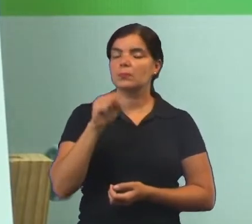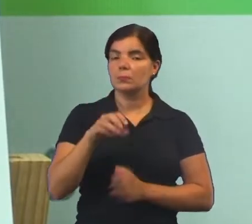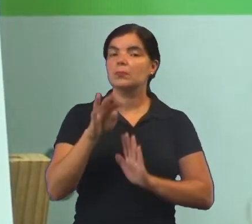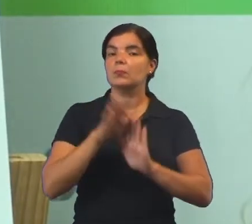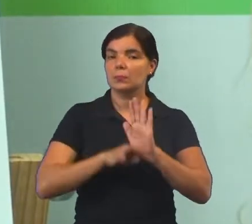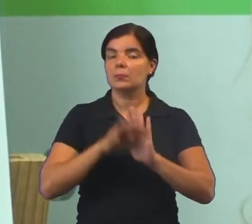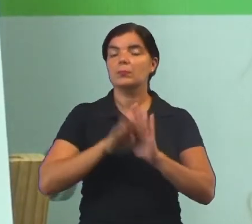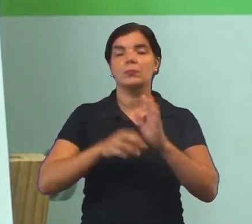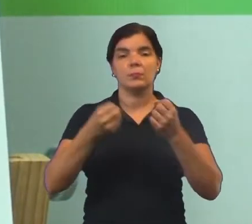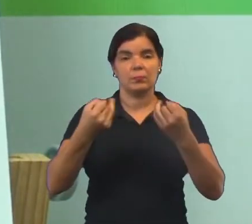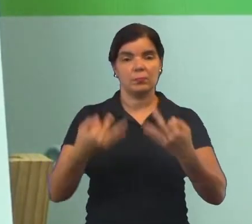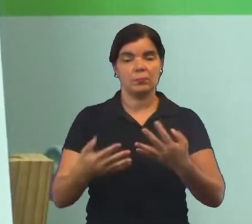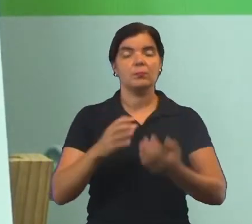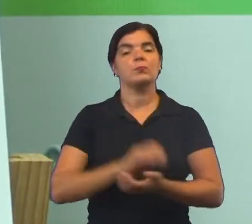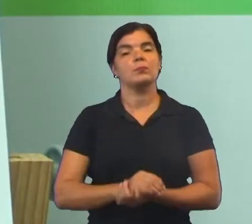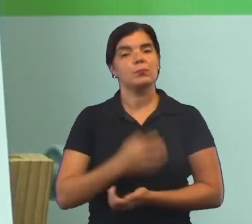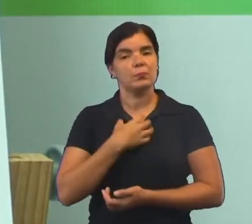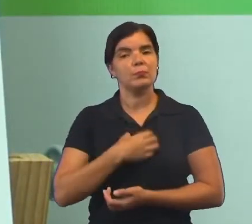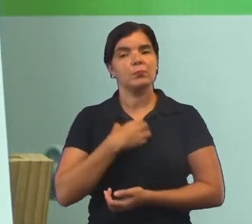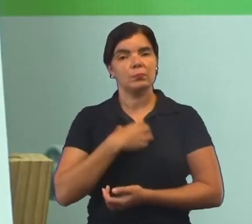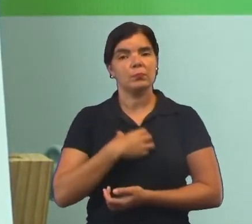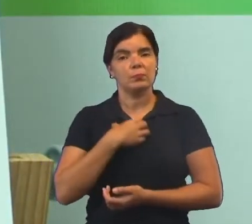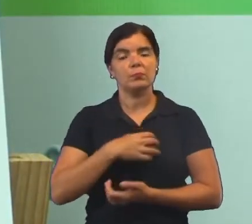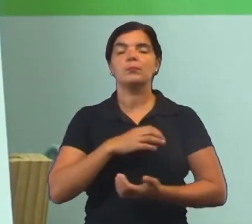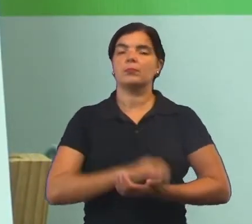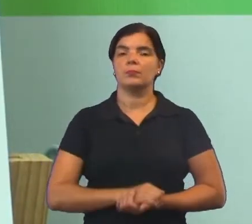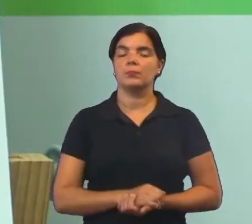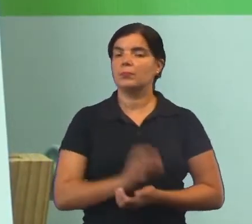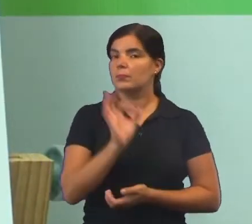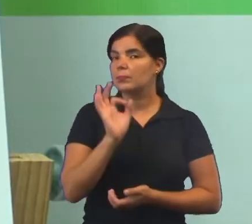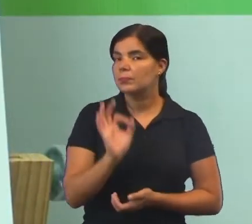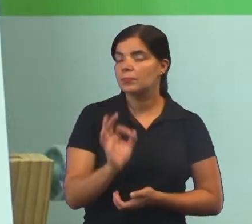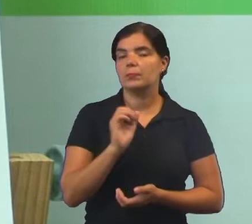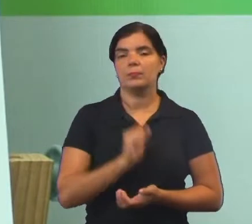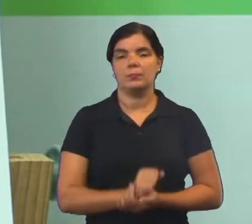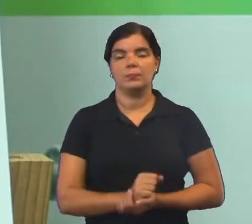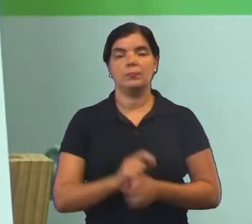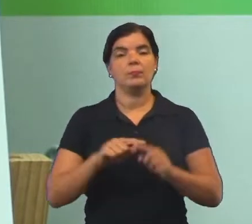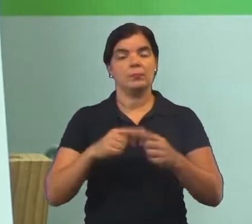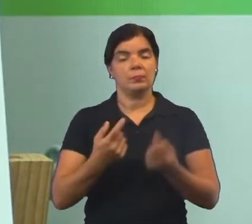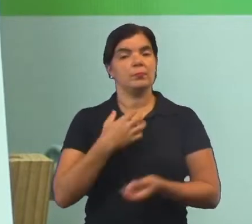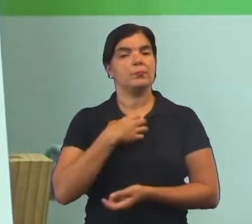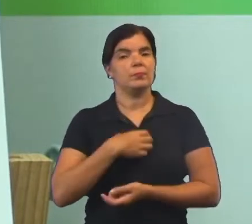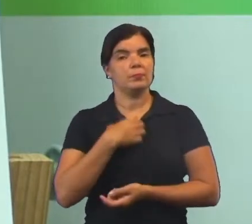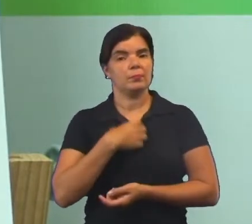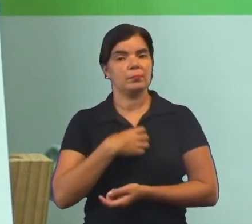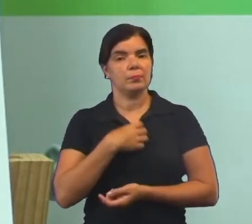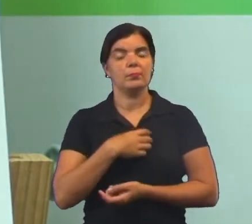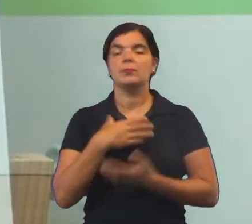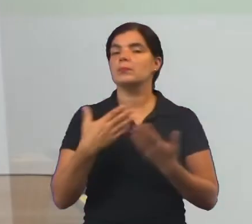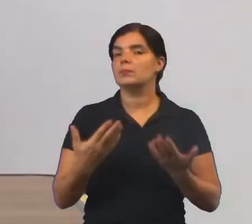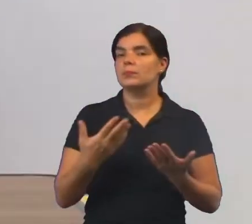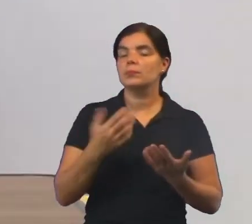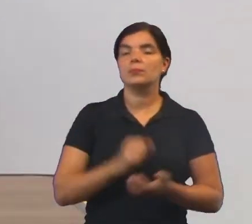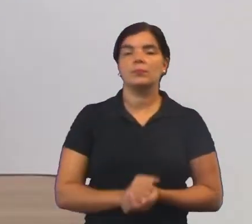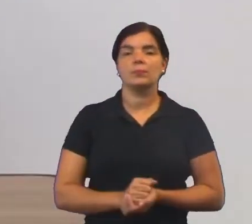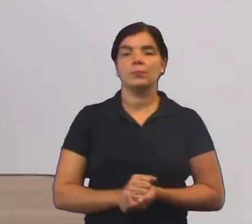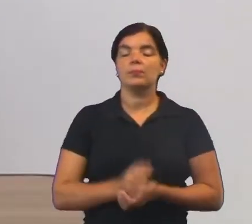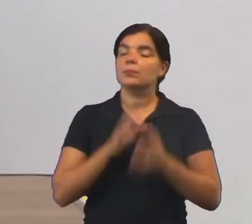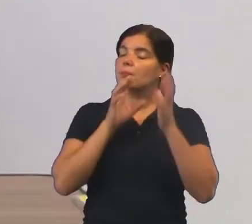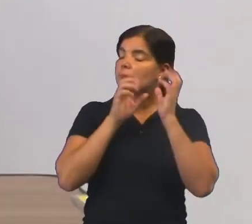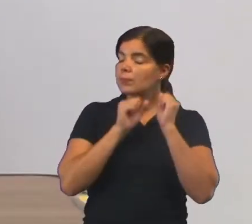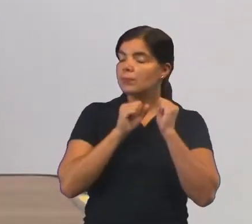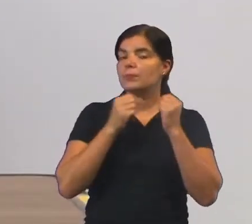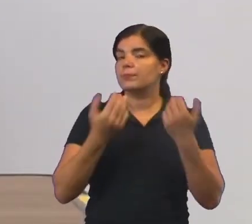no texto está falando que eles estão revoltados, certo? Mas o fato deles estarem revoltados não impedia eles